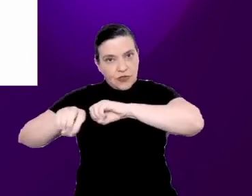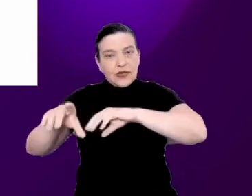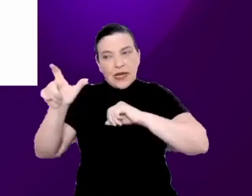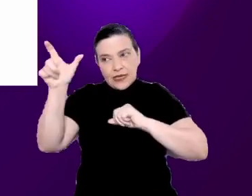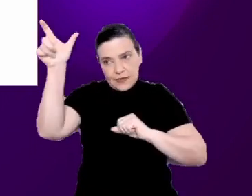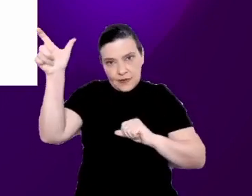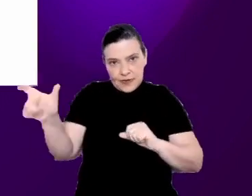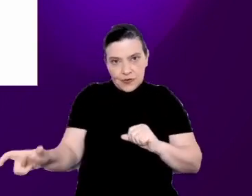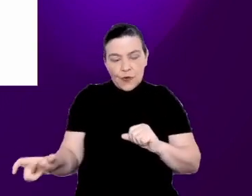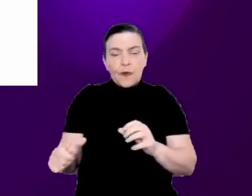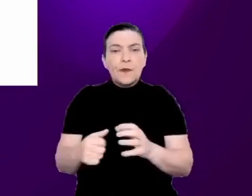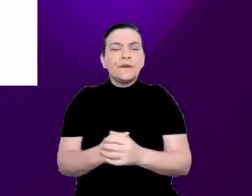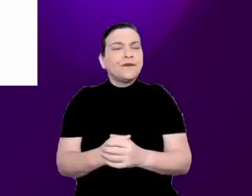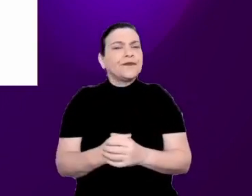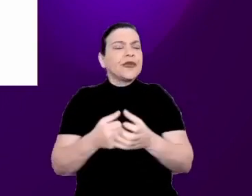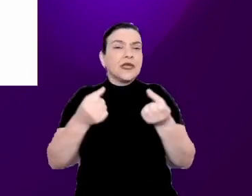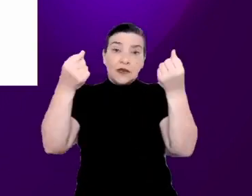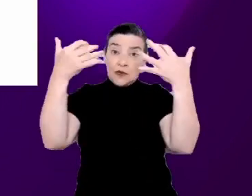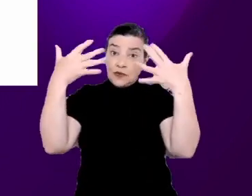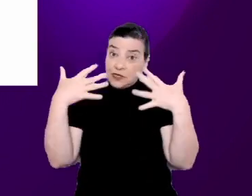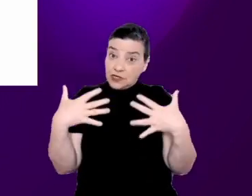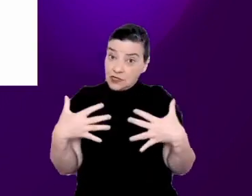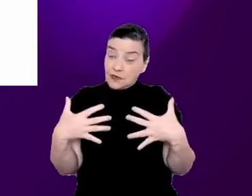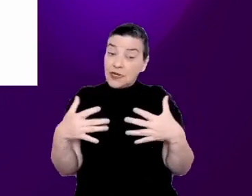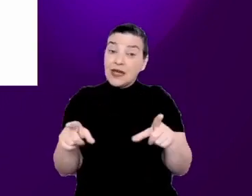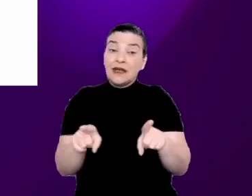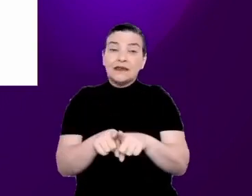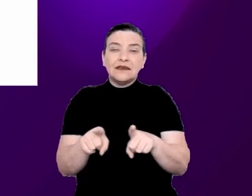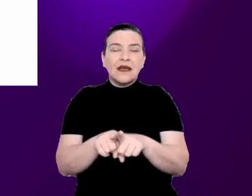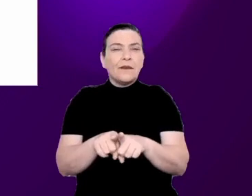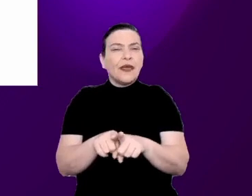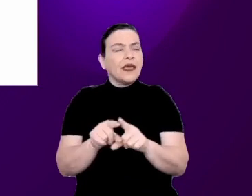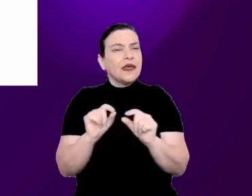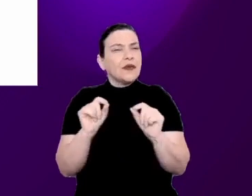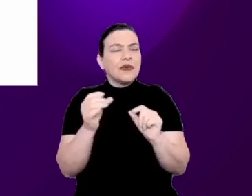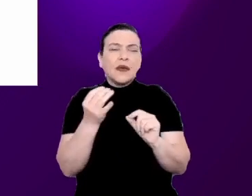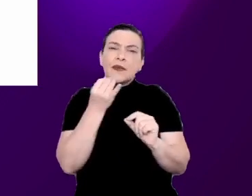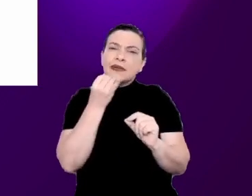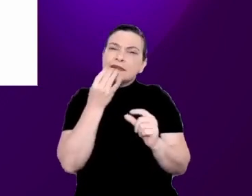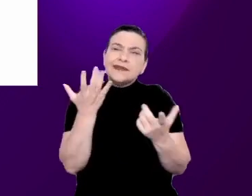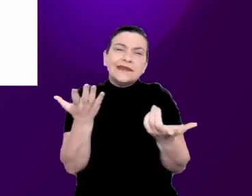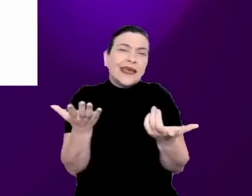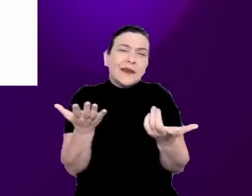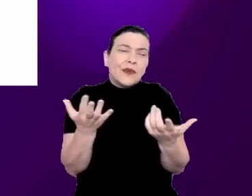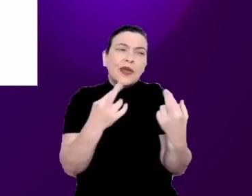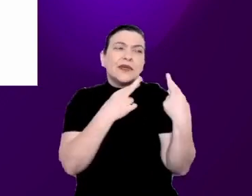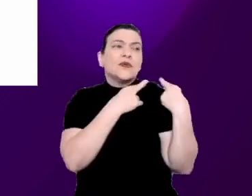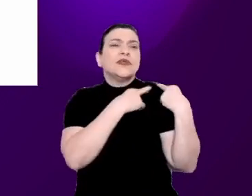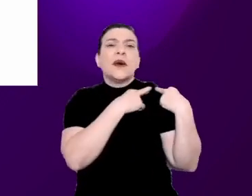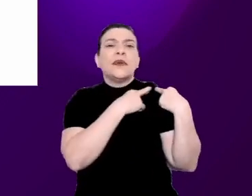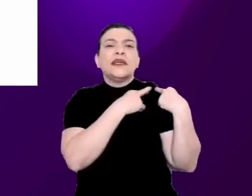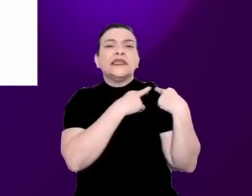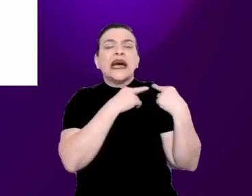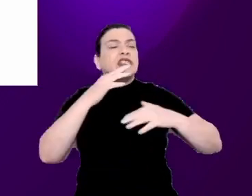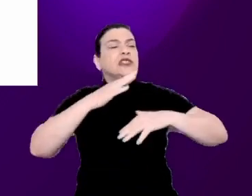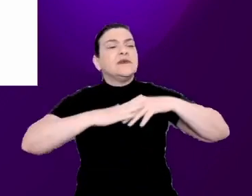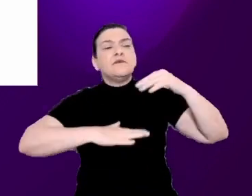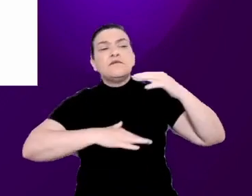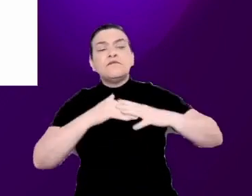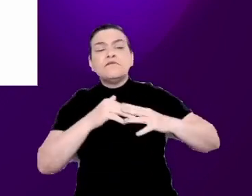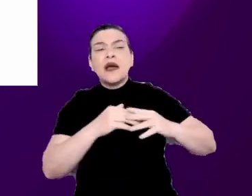tá? E quando a gente fala em sistema, aqui a gente fala de qualquer ator do cuidado que precisa